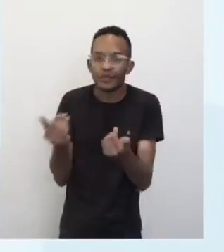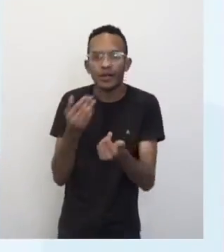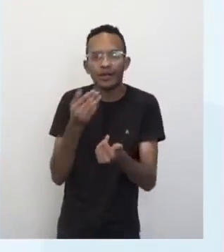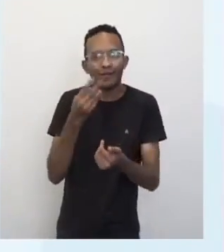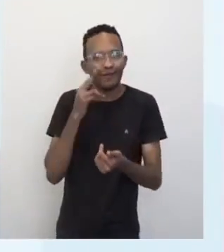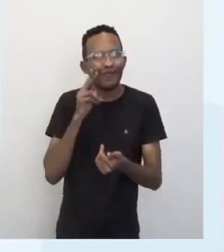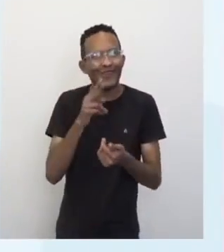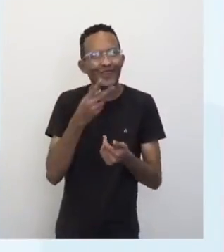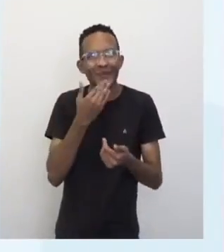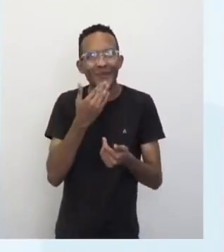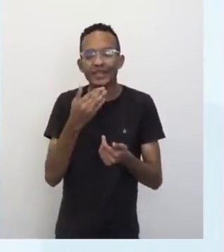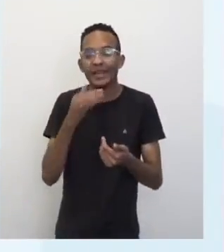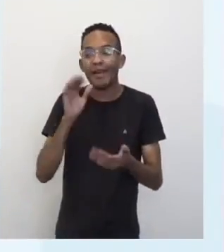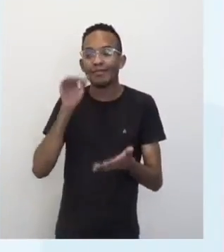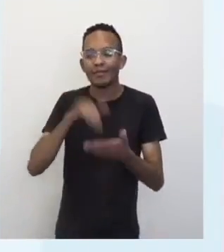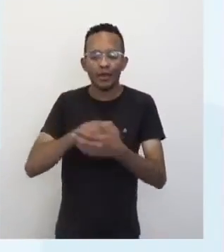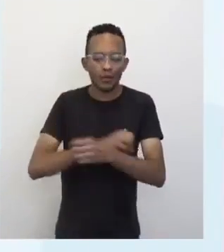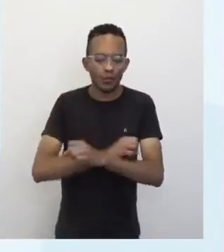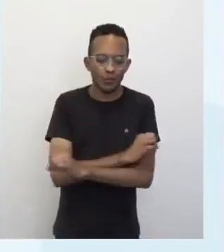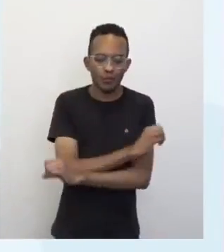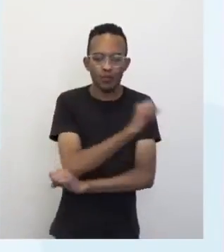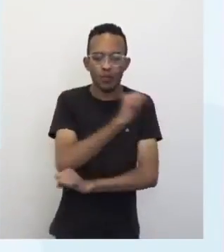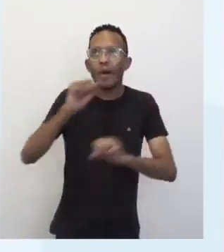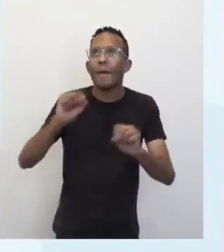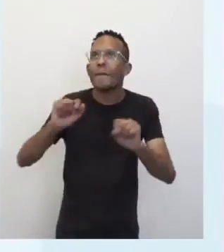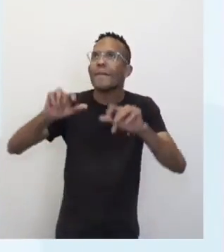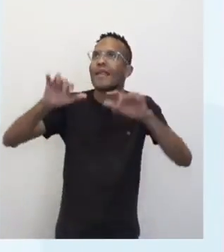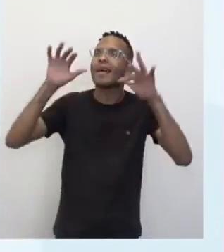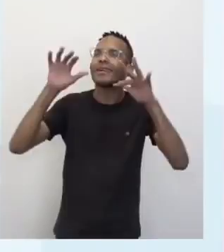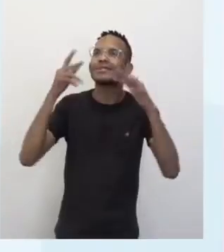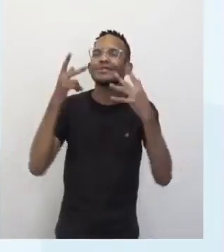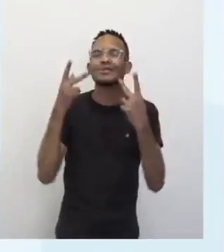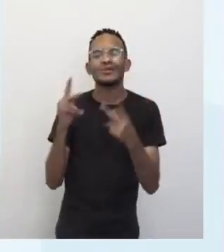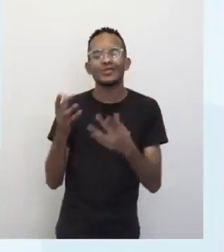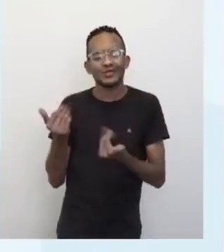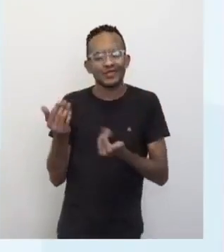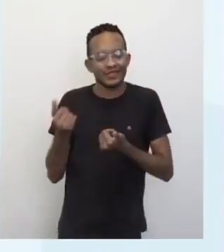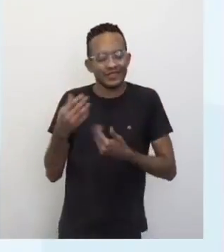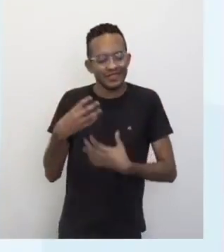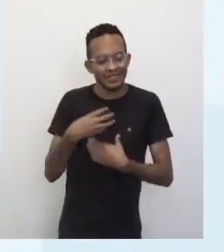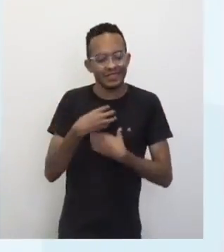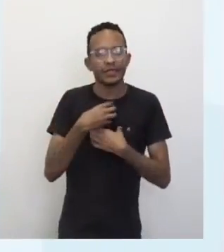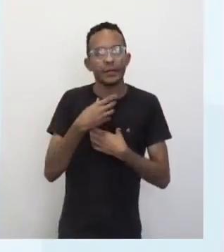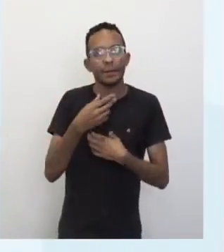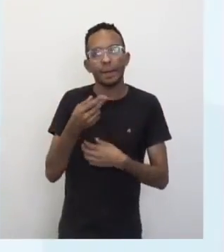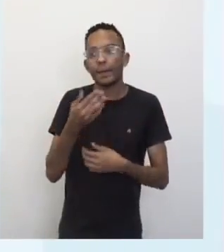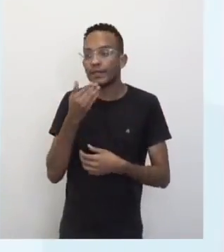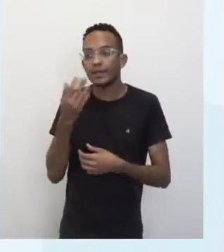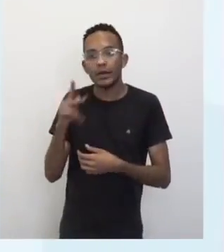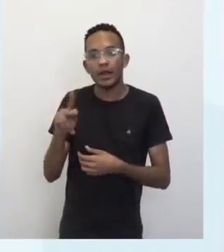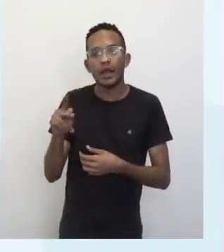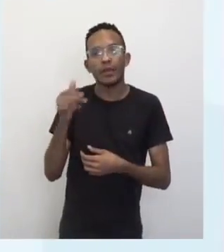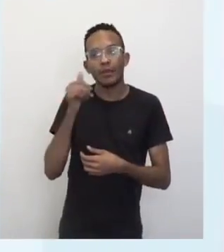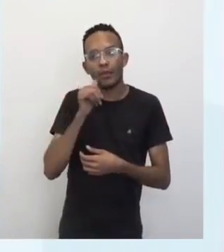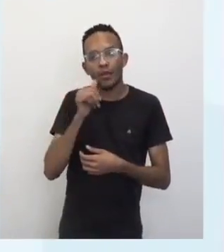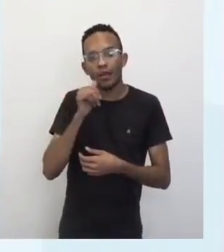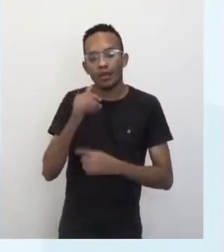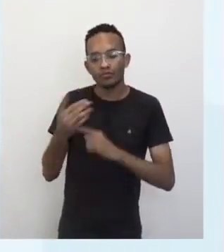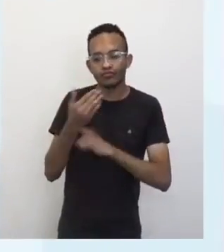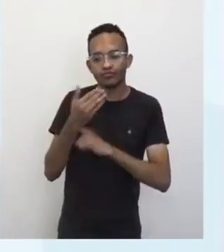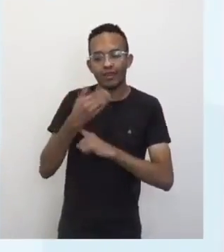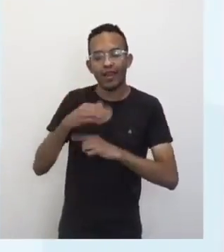professora. Até que o dia resplandeça, aquece-me com a tua mocidade. Ele está pedindo para a mulher aquecê-lo até que o